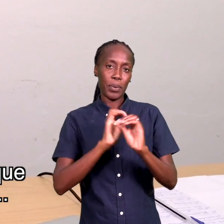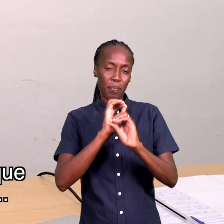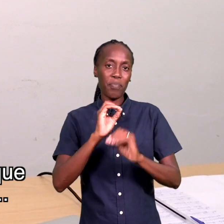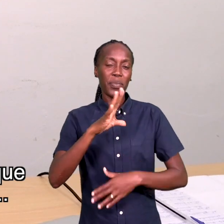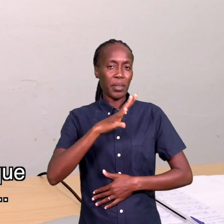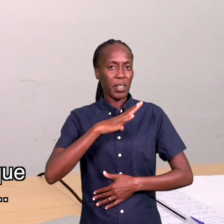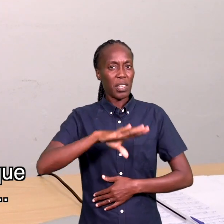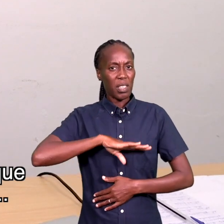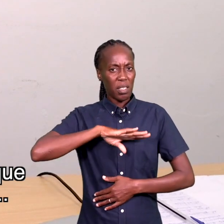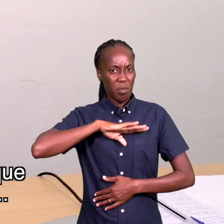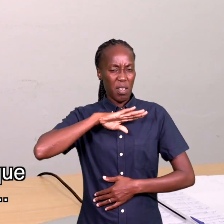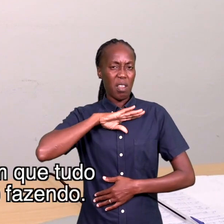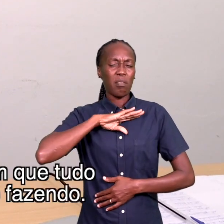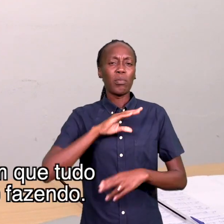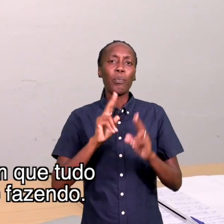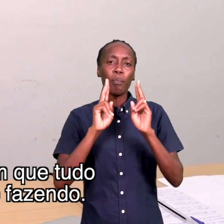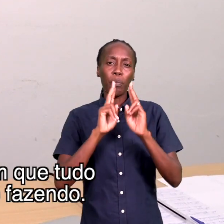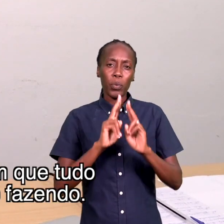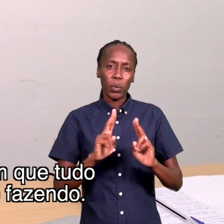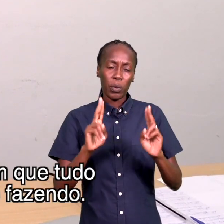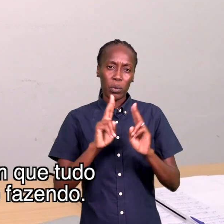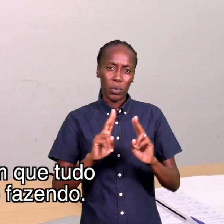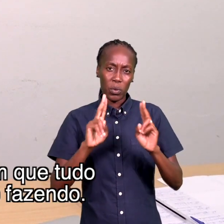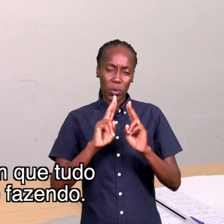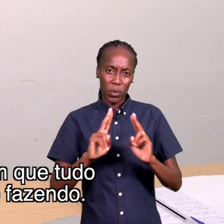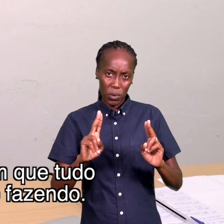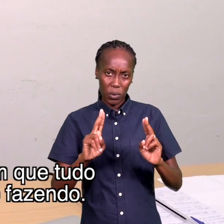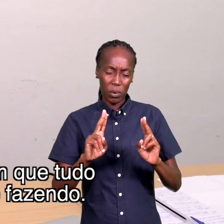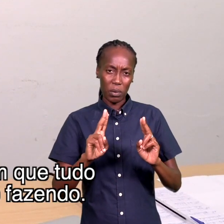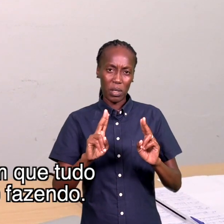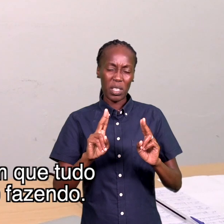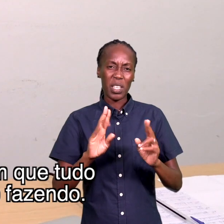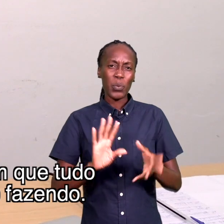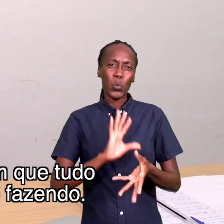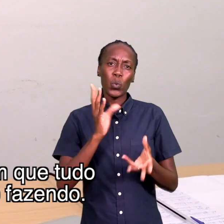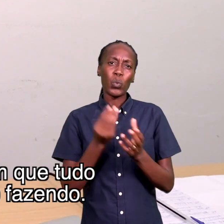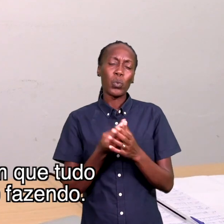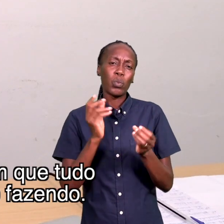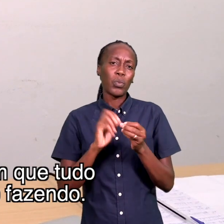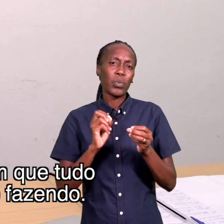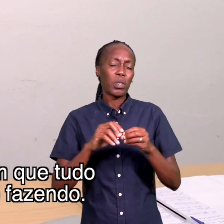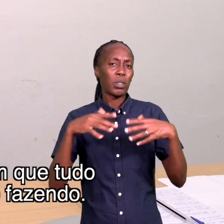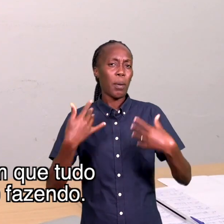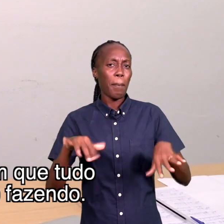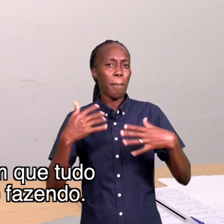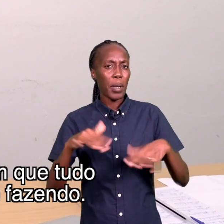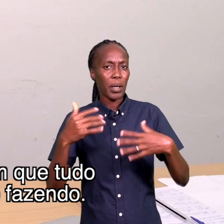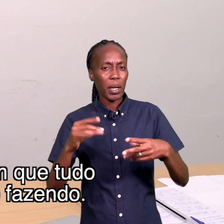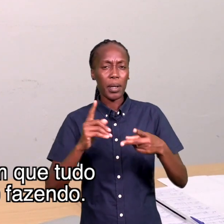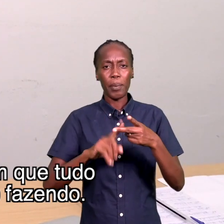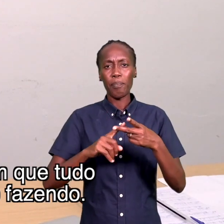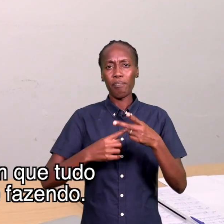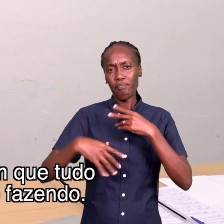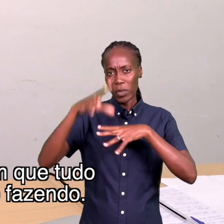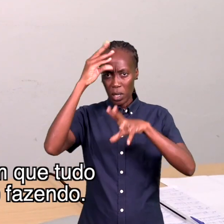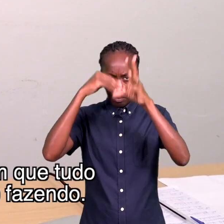porque estava numa idade, ainda uma sã idade, uma idade em que tudo era brincadeira,